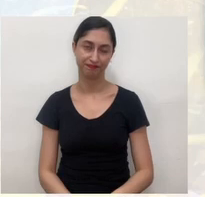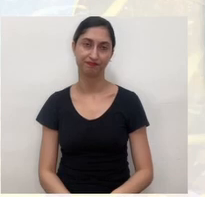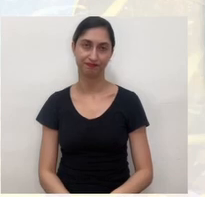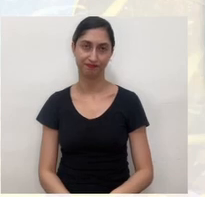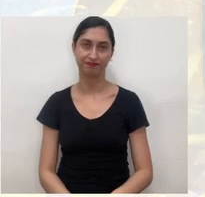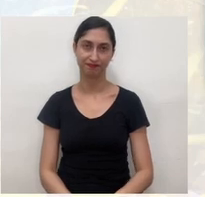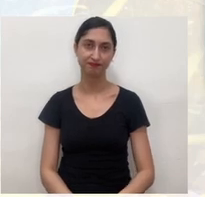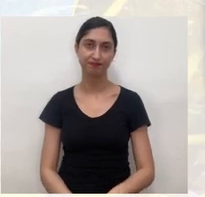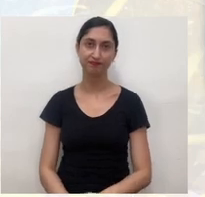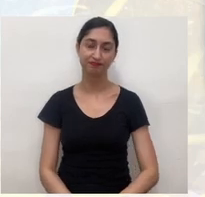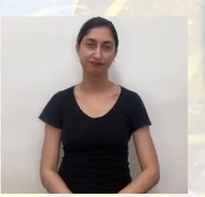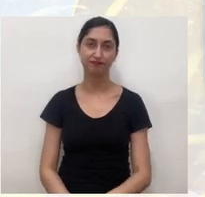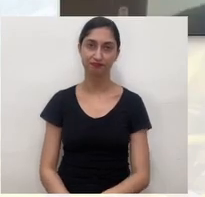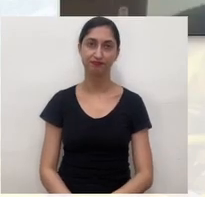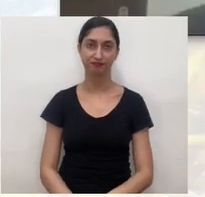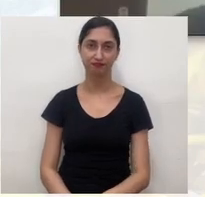objetiva.